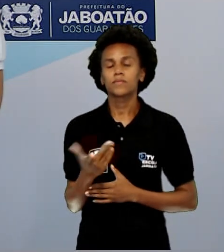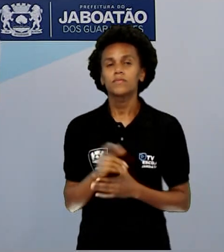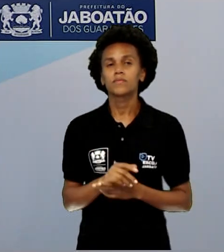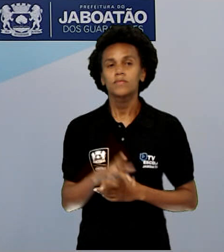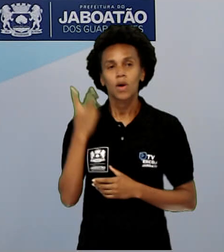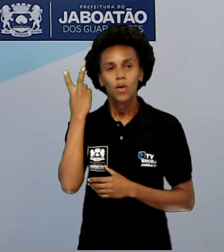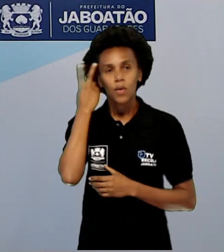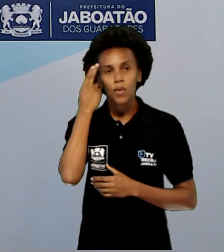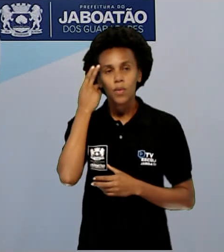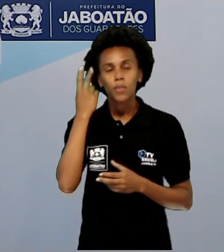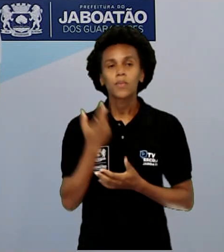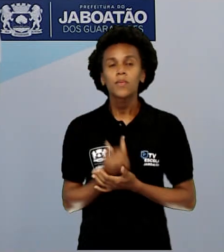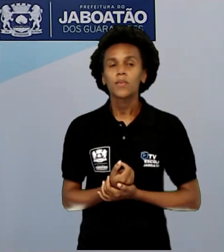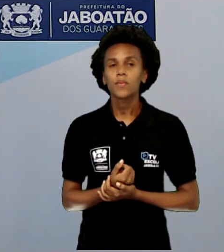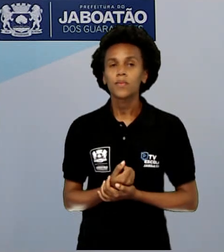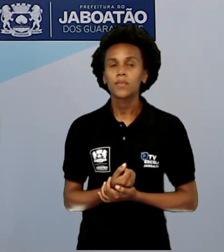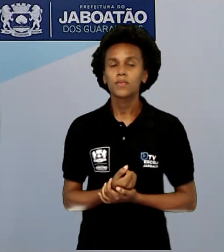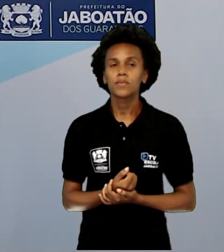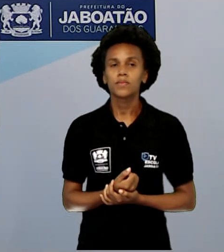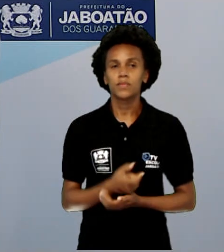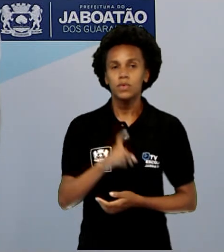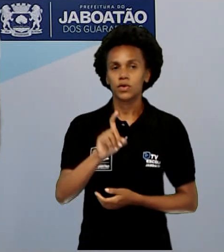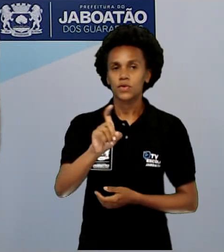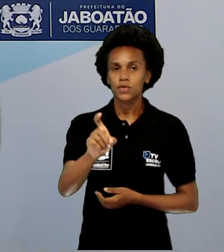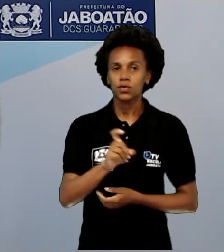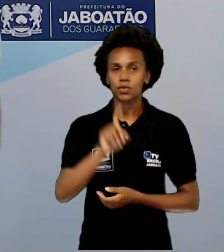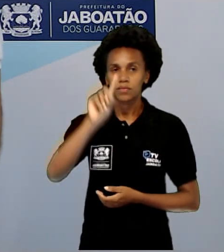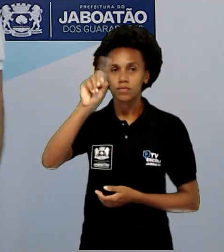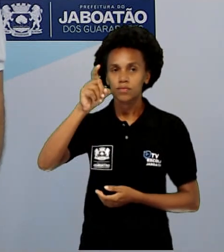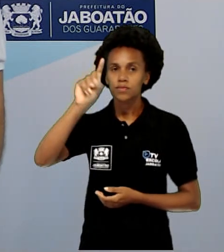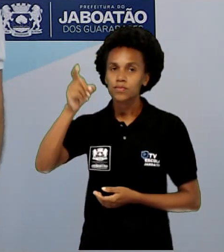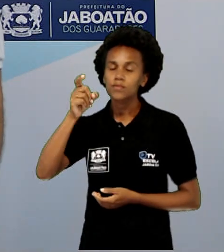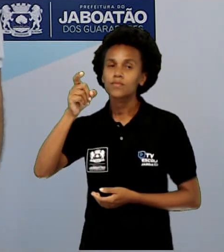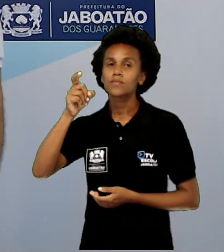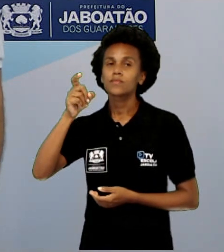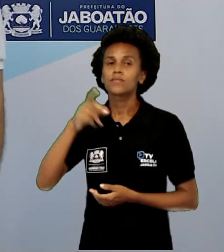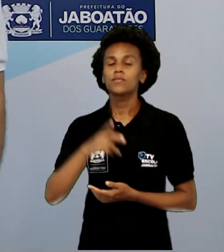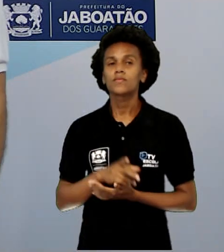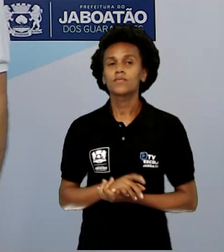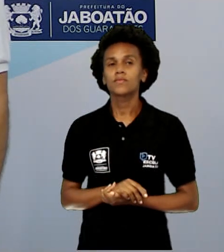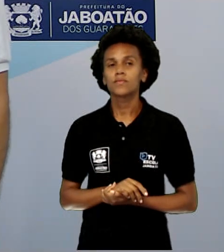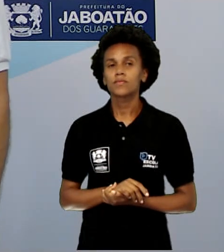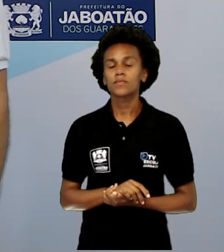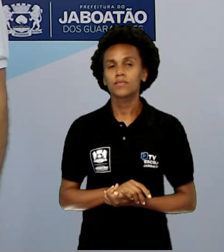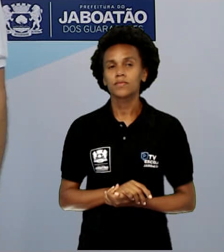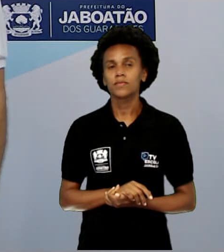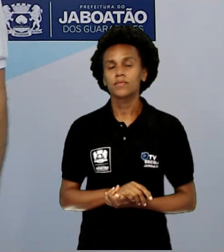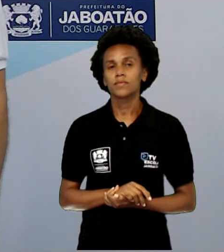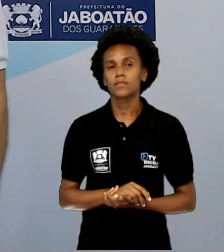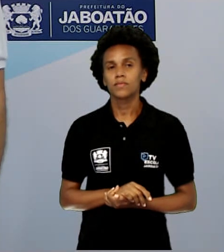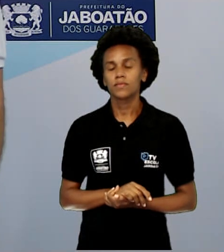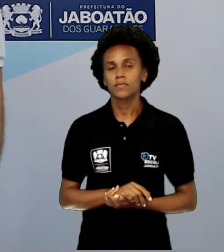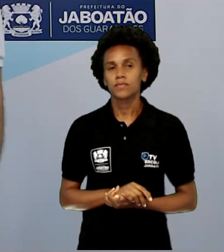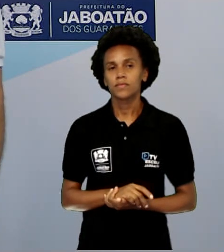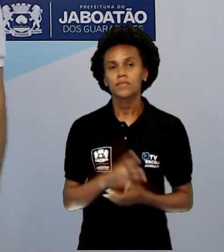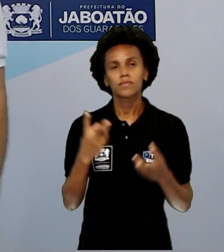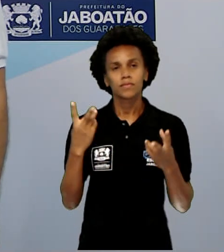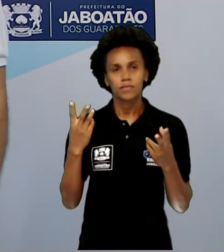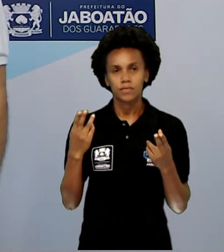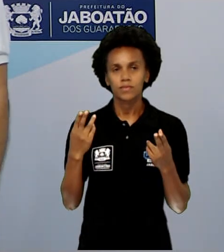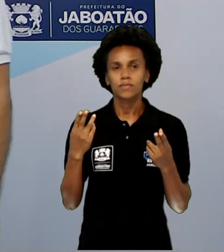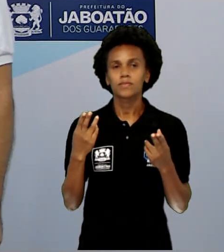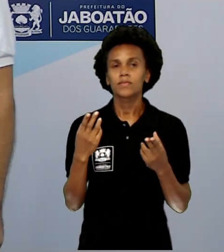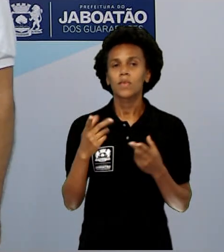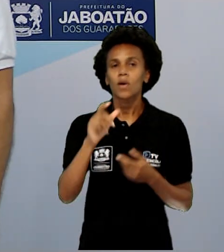evidência, e colocando também o x duas linhas que eu destaquei, que ele tem aqui e aqui, ó, em comum, de